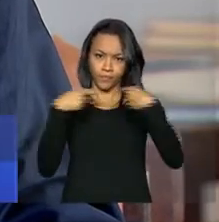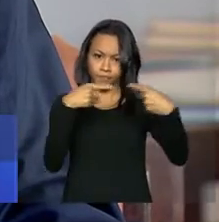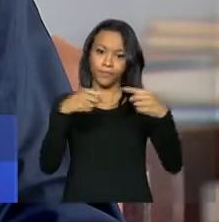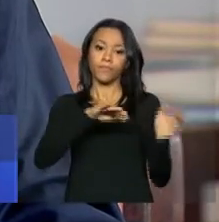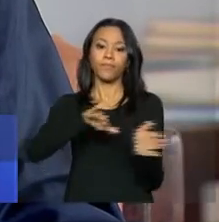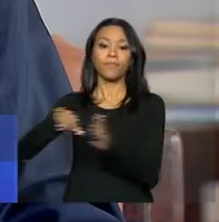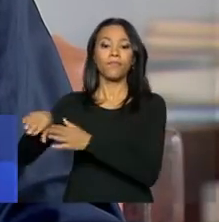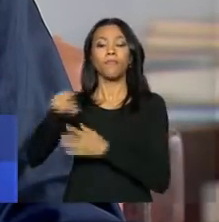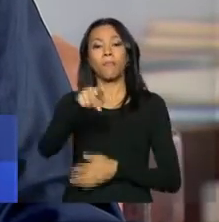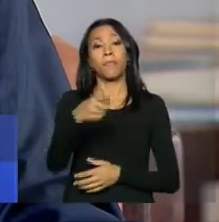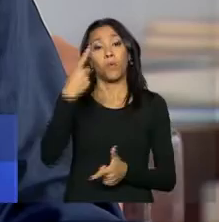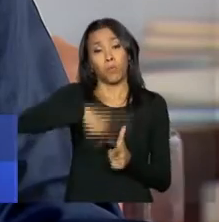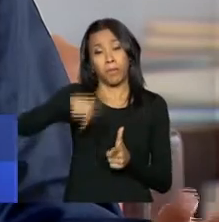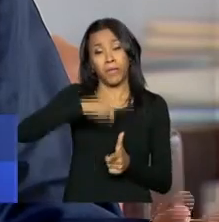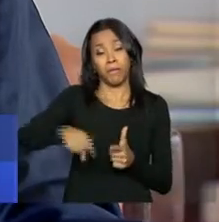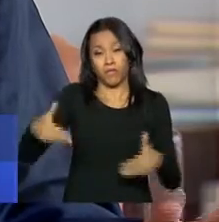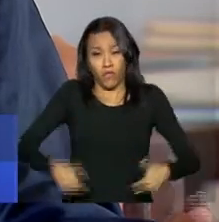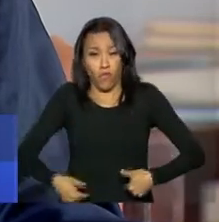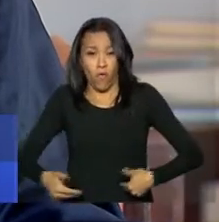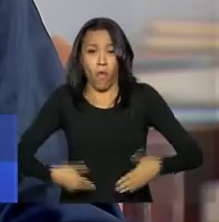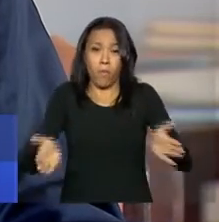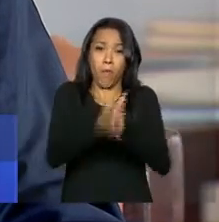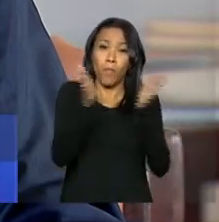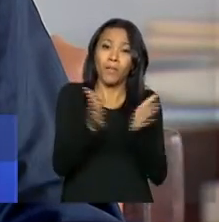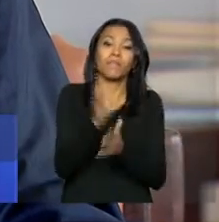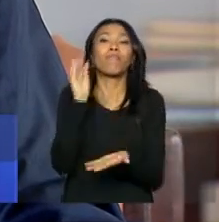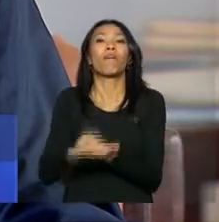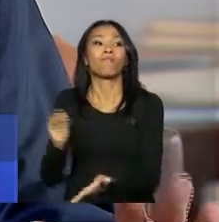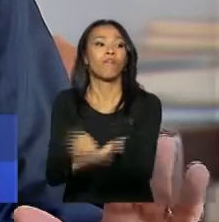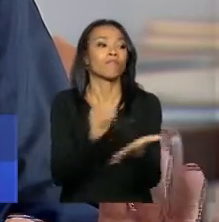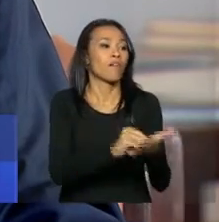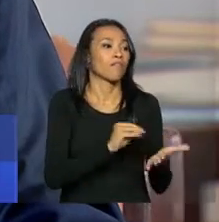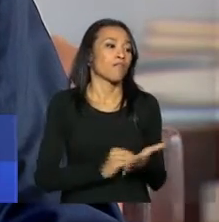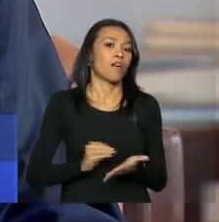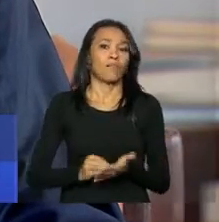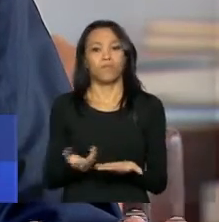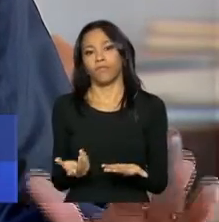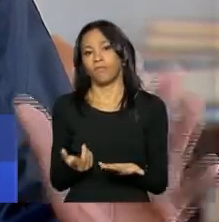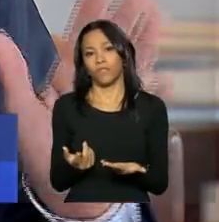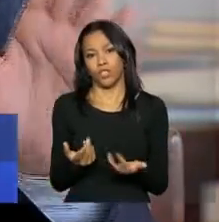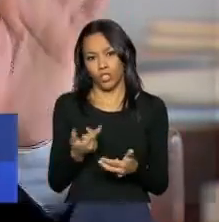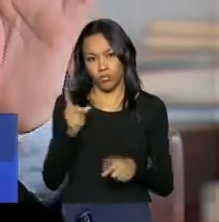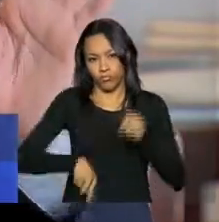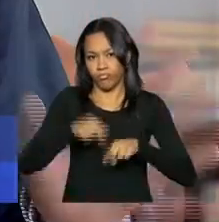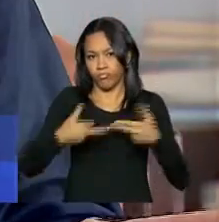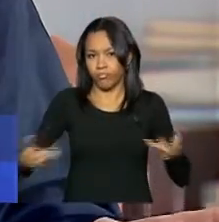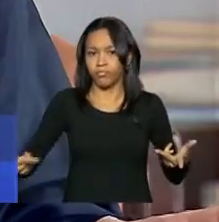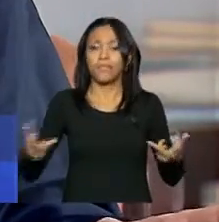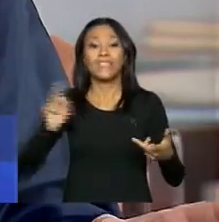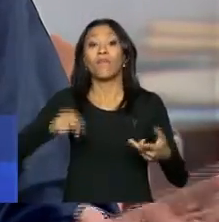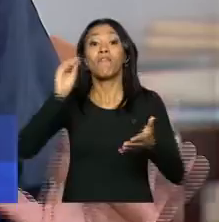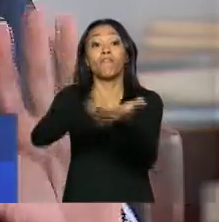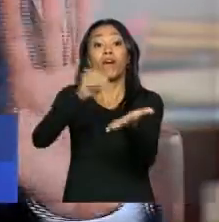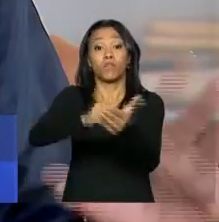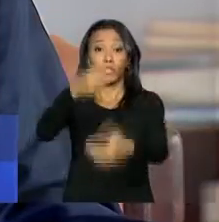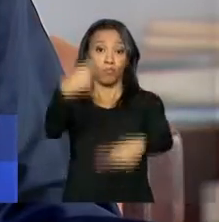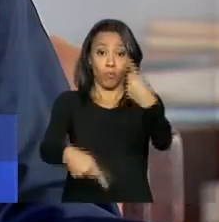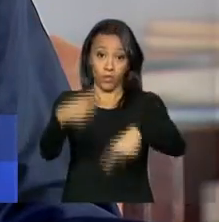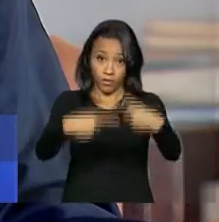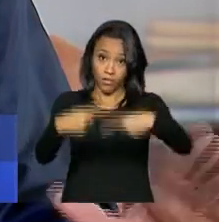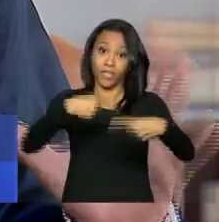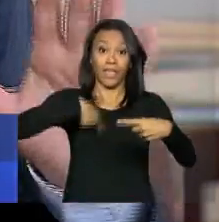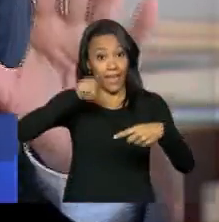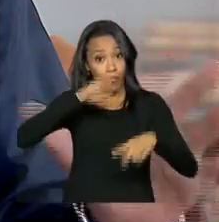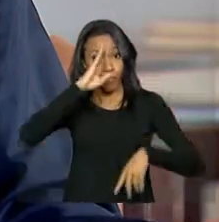e de folga em nós por carência de recursos e por falta de vontade política isso é o